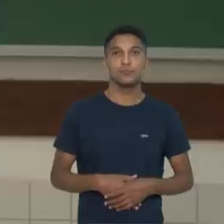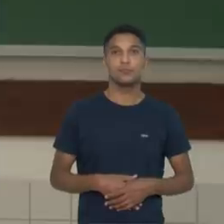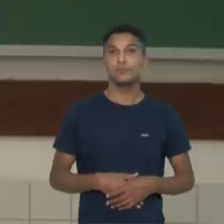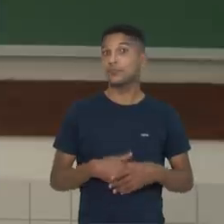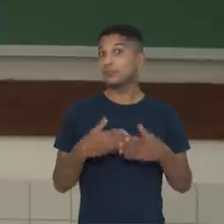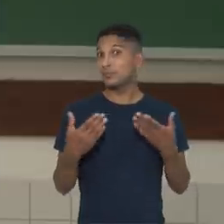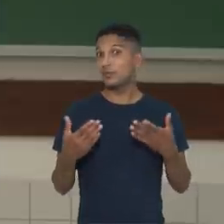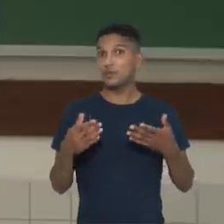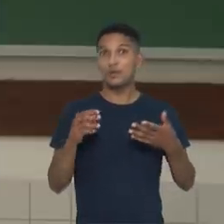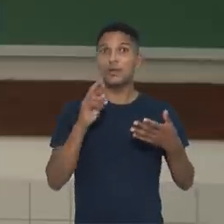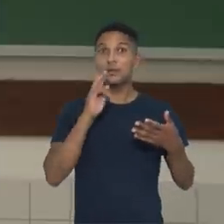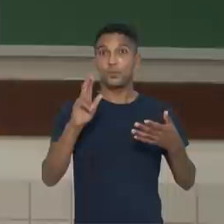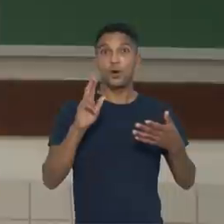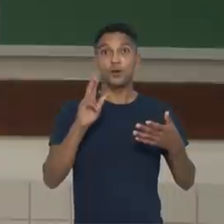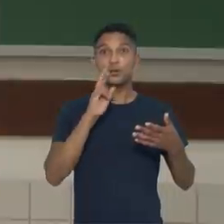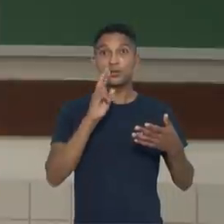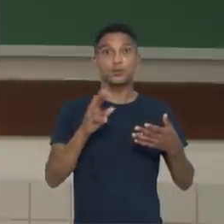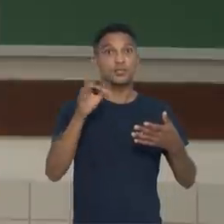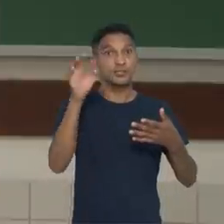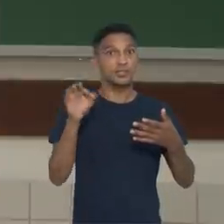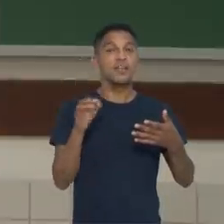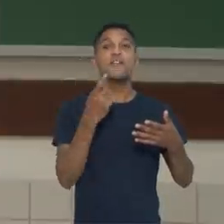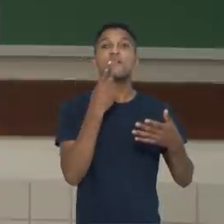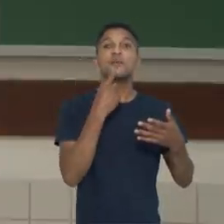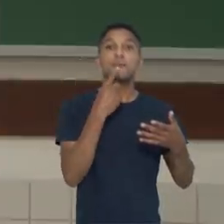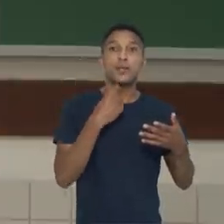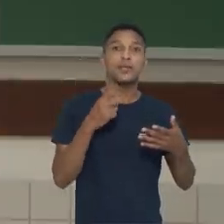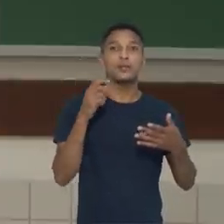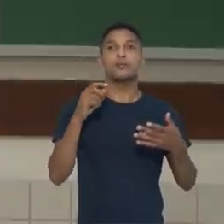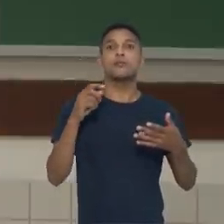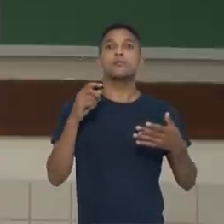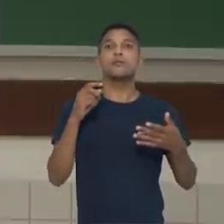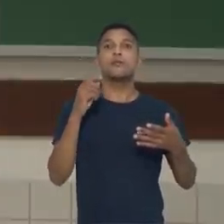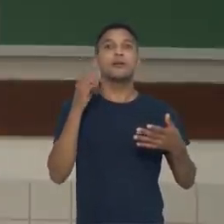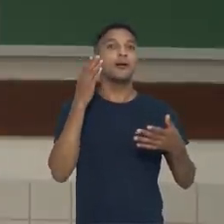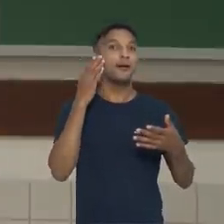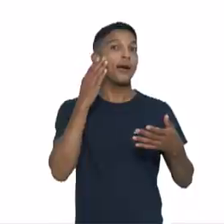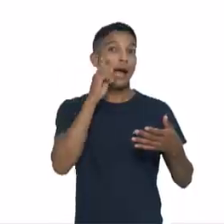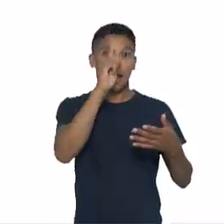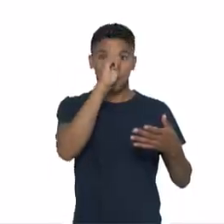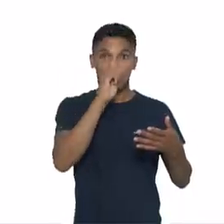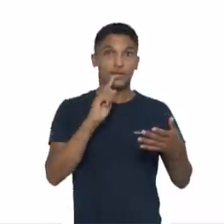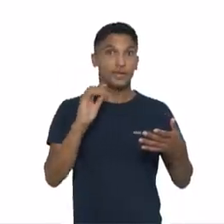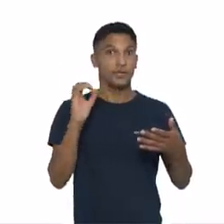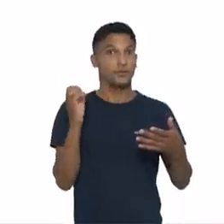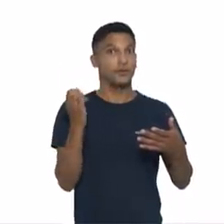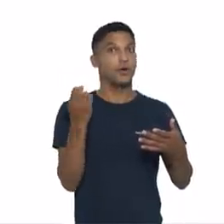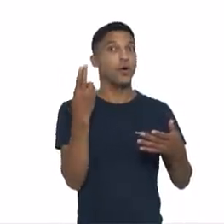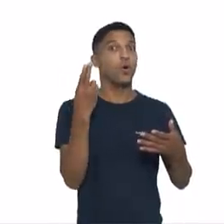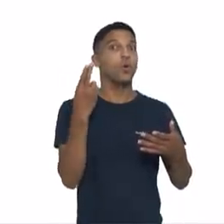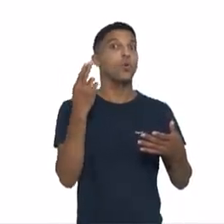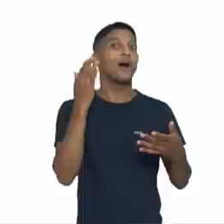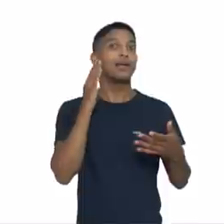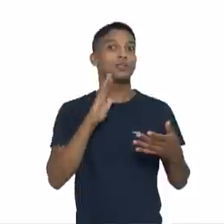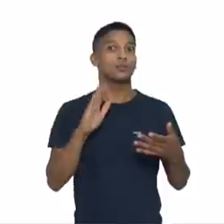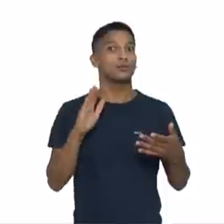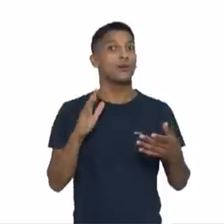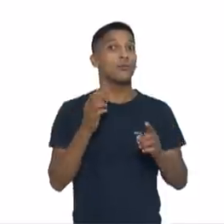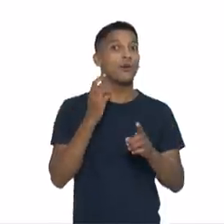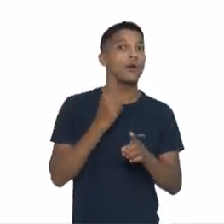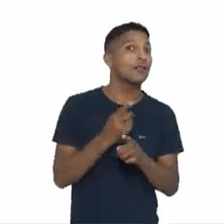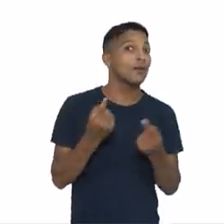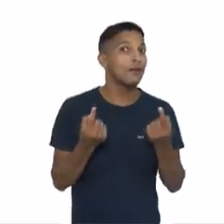E a opção correta? Vermelho, amarelo ou azul? Vamos descobrir. Alternativa